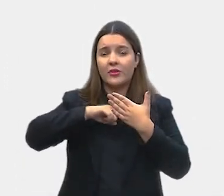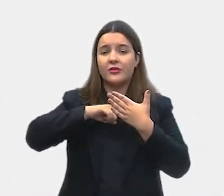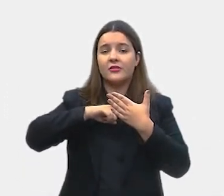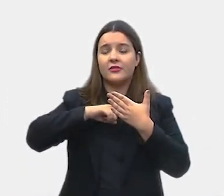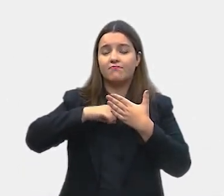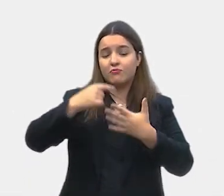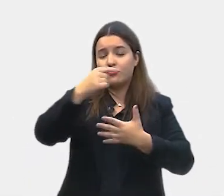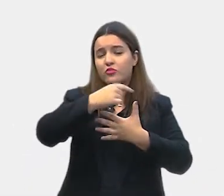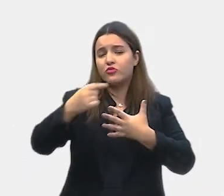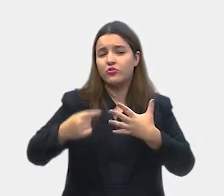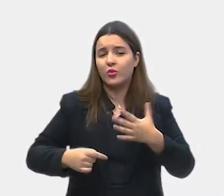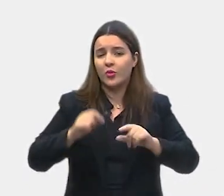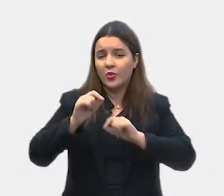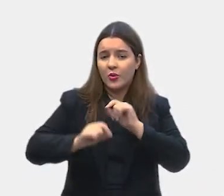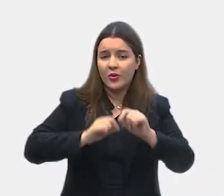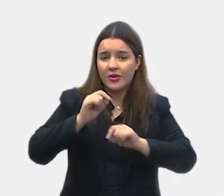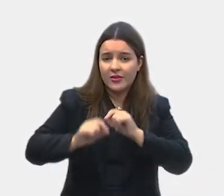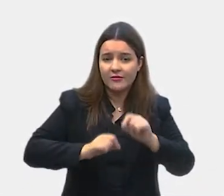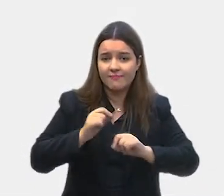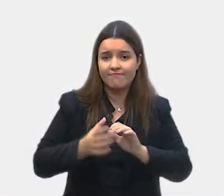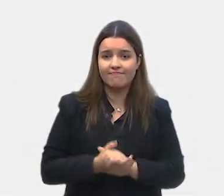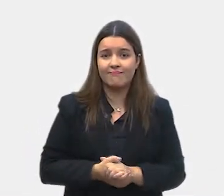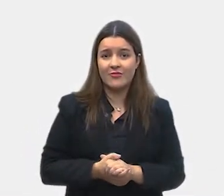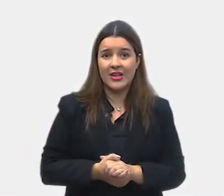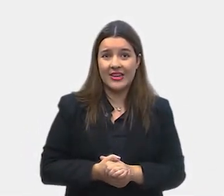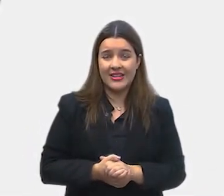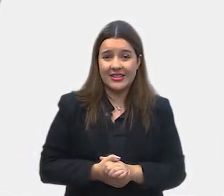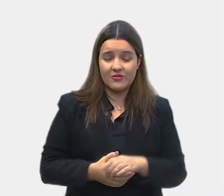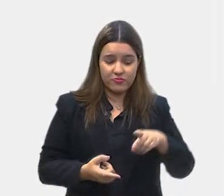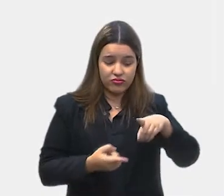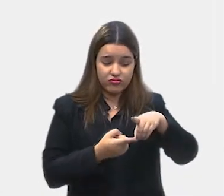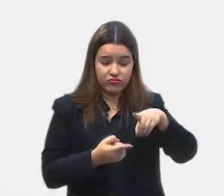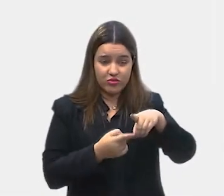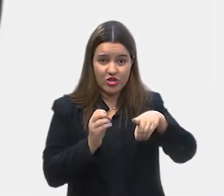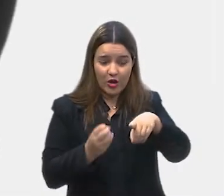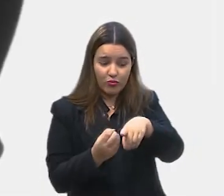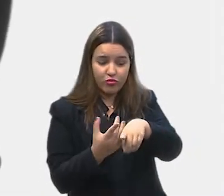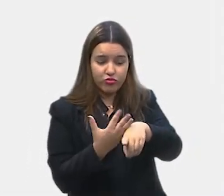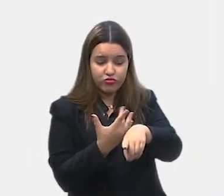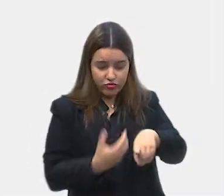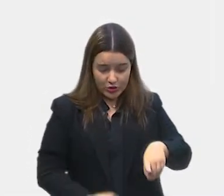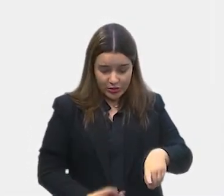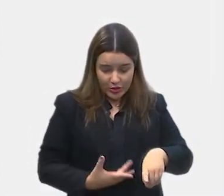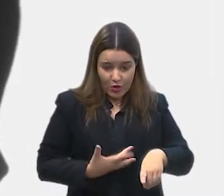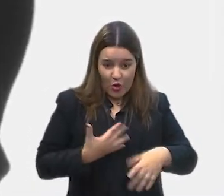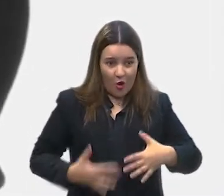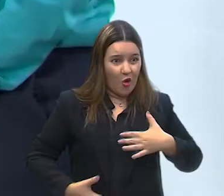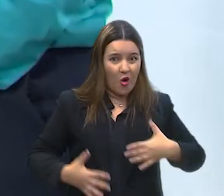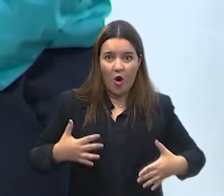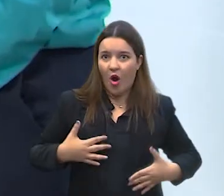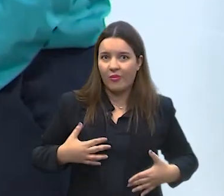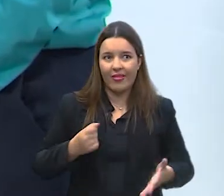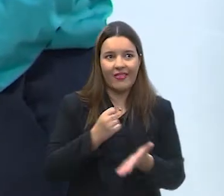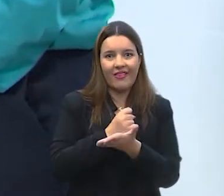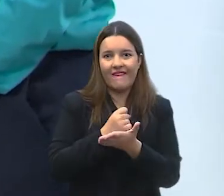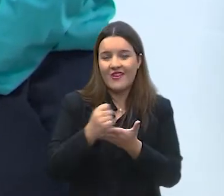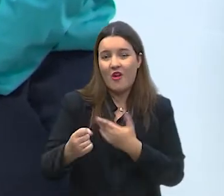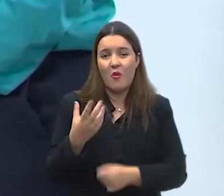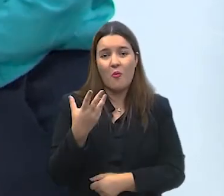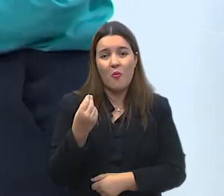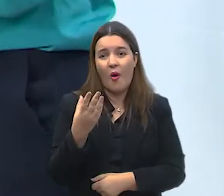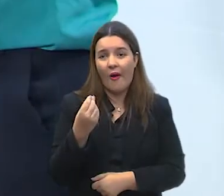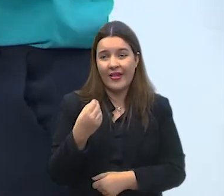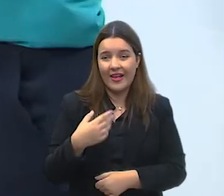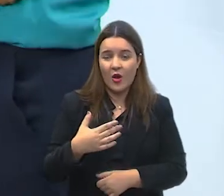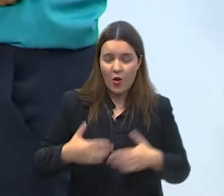isso significa que a doença já se disseminou, que ela já não é Estágio mais, bem avançado, né? Exatamente. Agora,